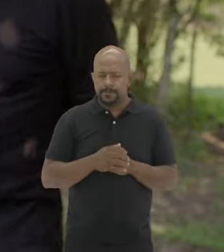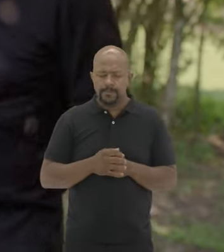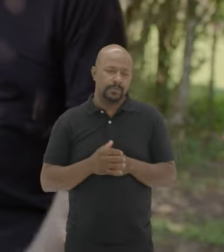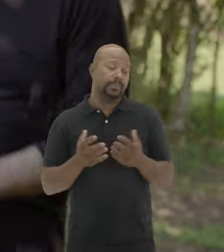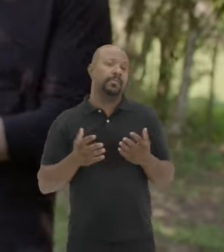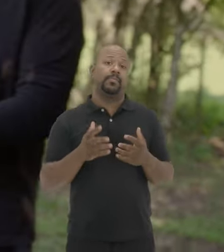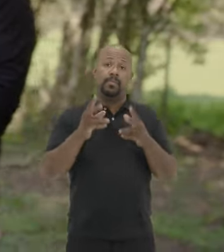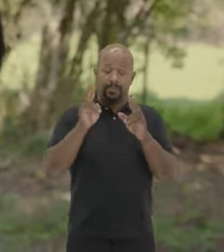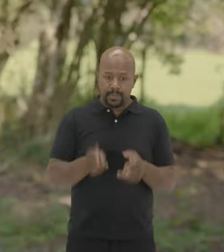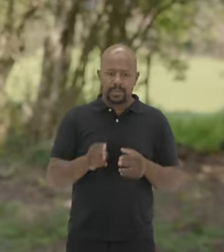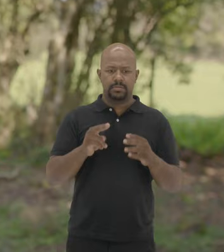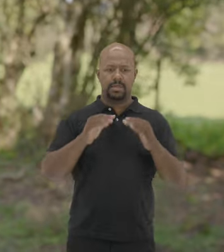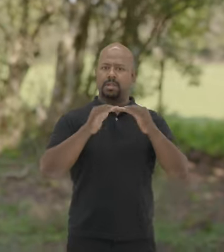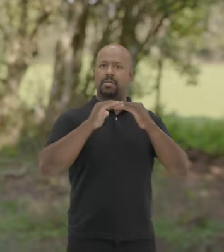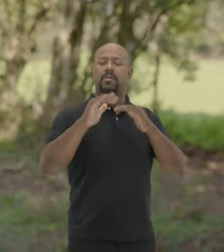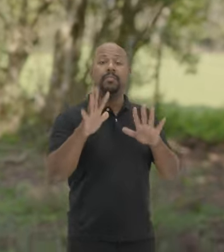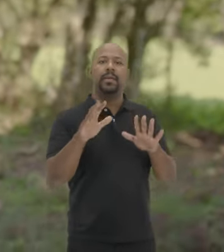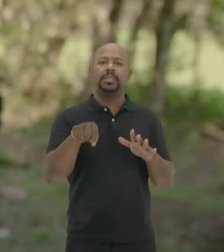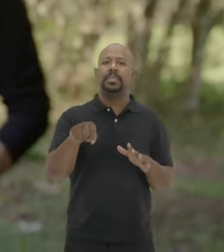tipo assim é a mesma coisa